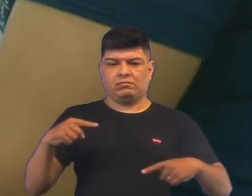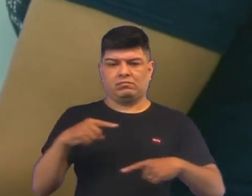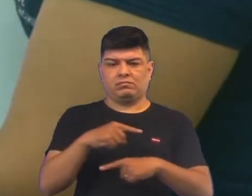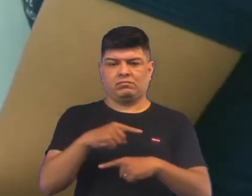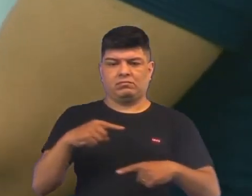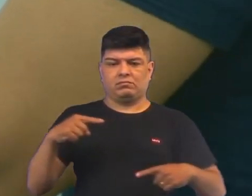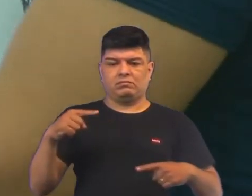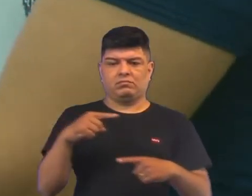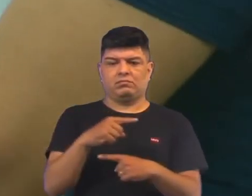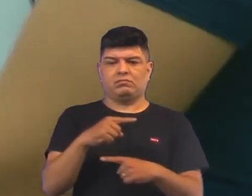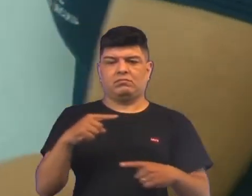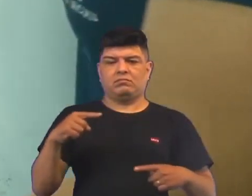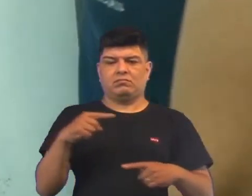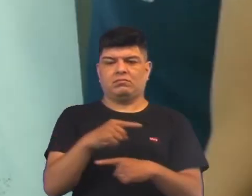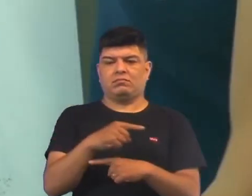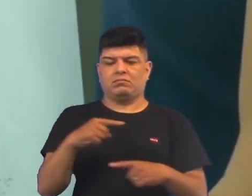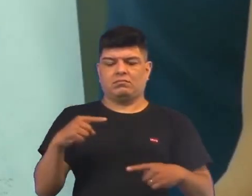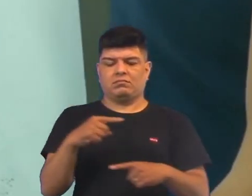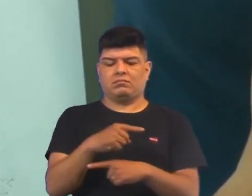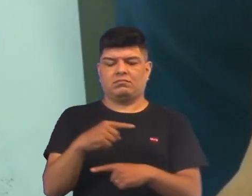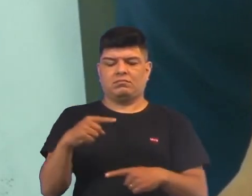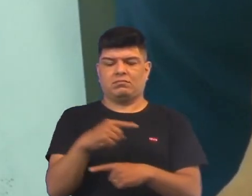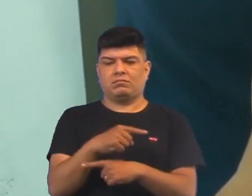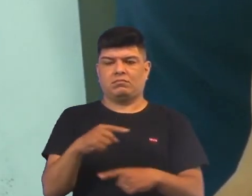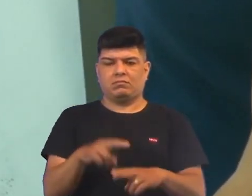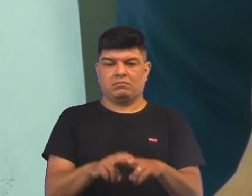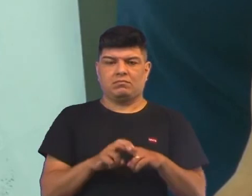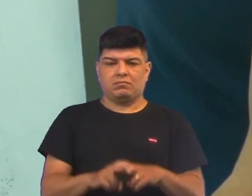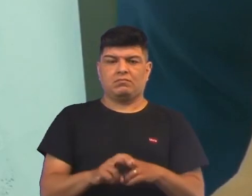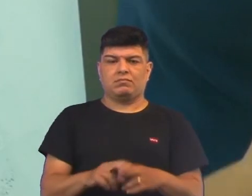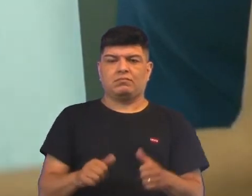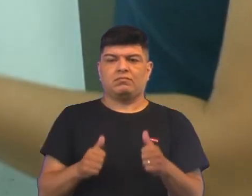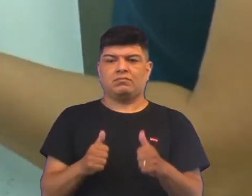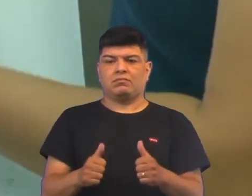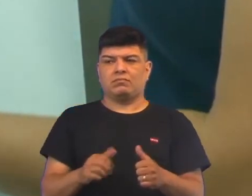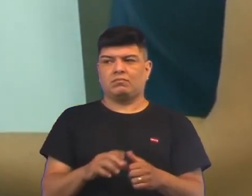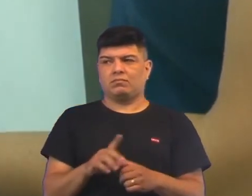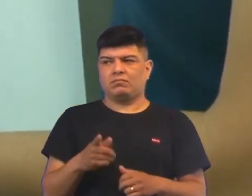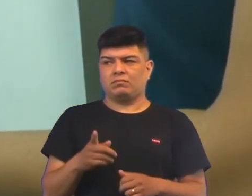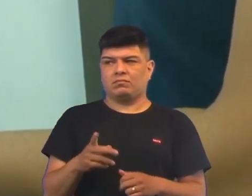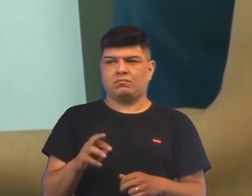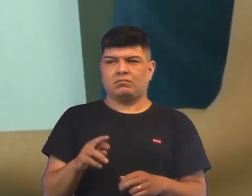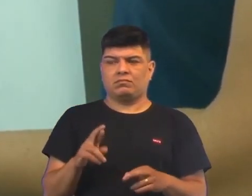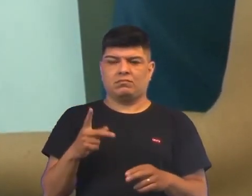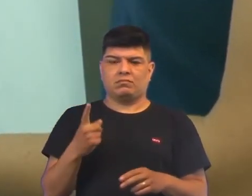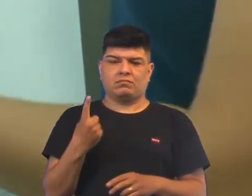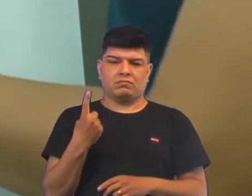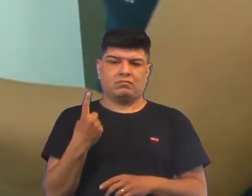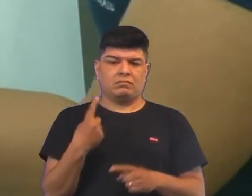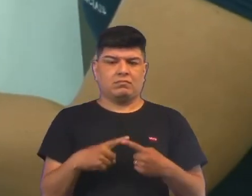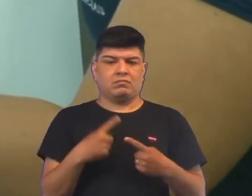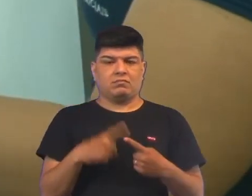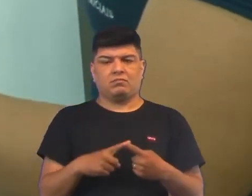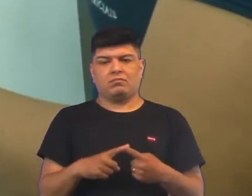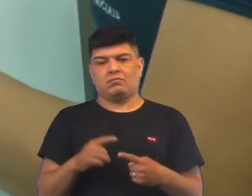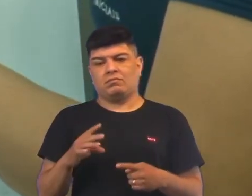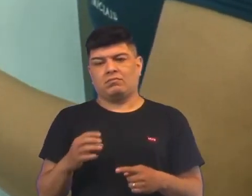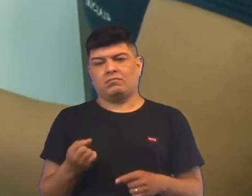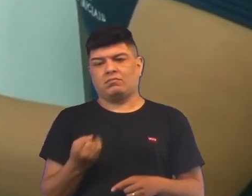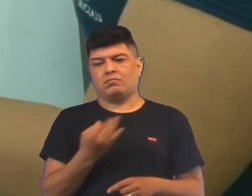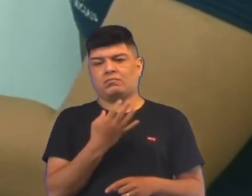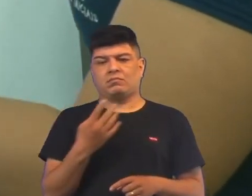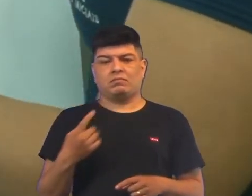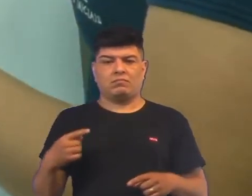com esse, ó. Por isso que eu digo que ele tem 2 lados paralelos, tá? O trapézio eu só digo um. Por quê? Eu só posso